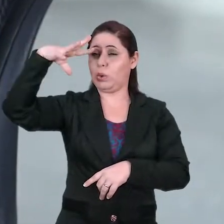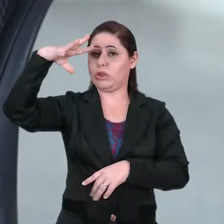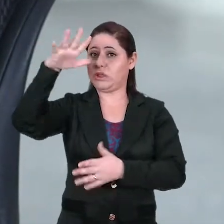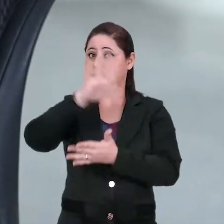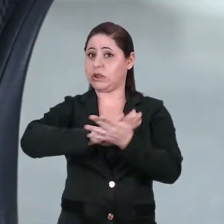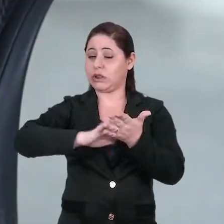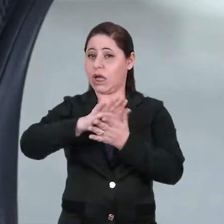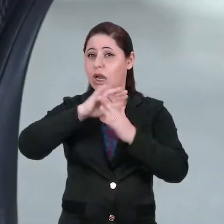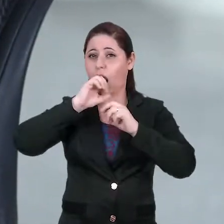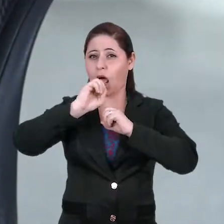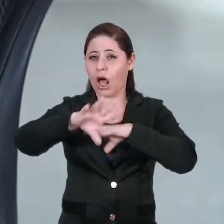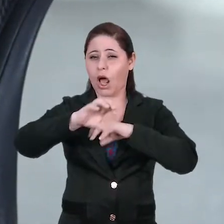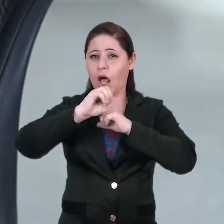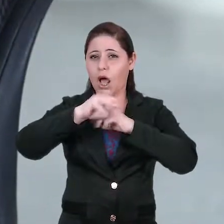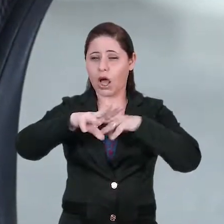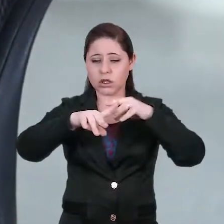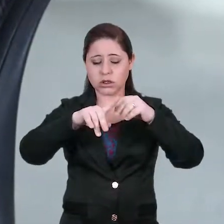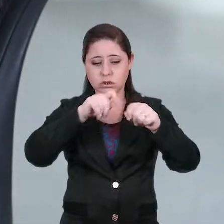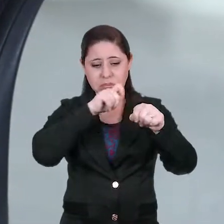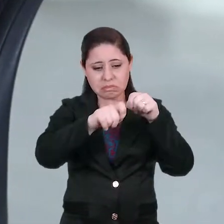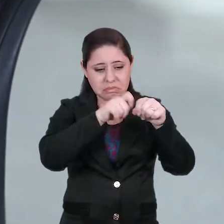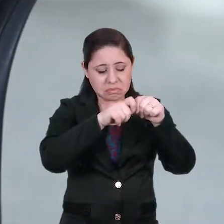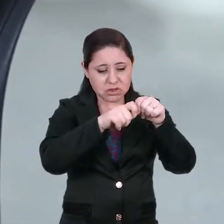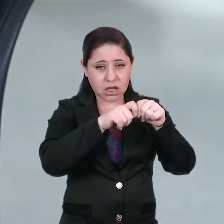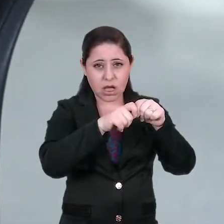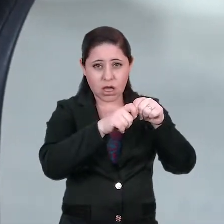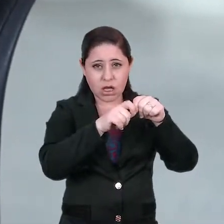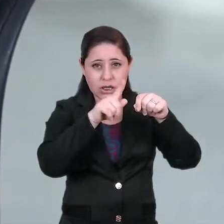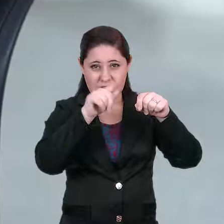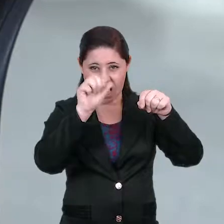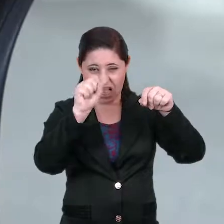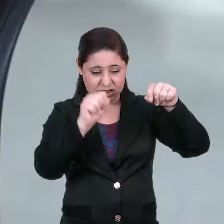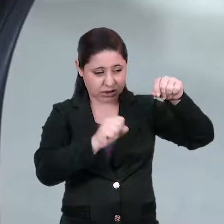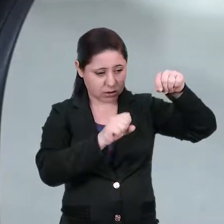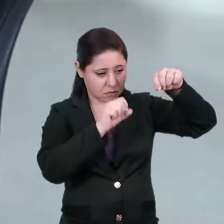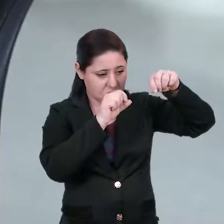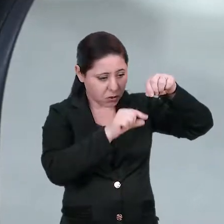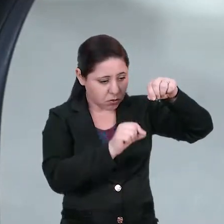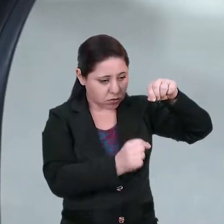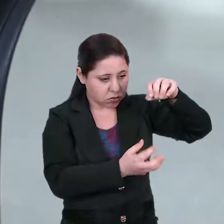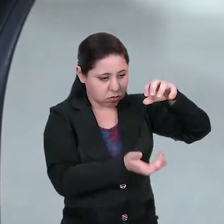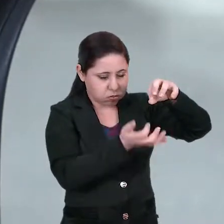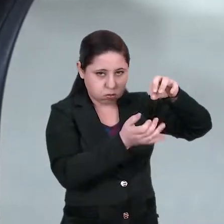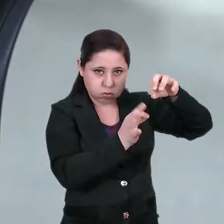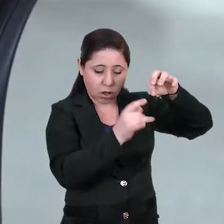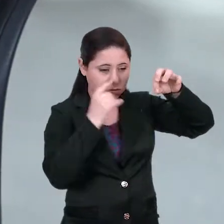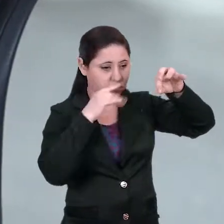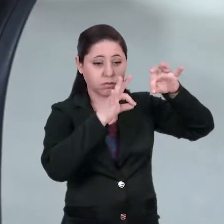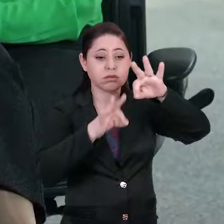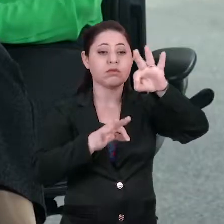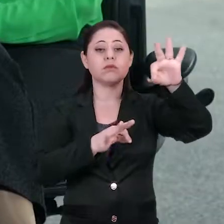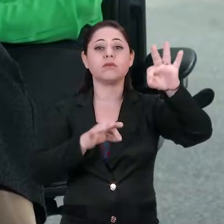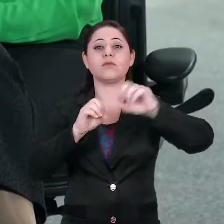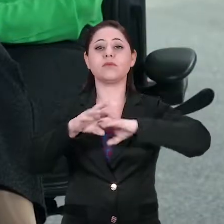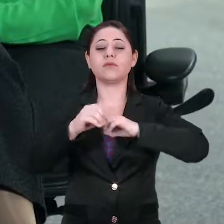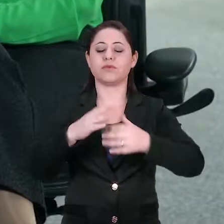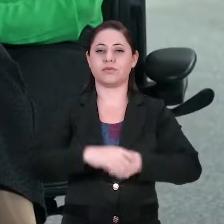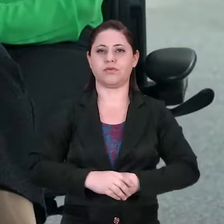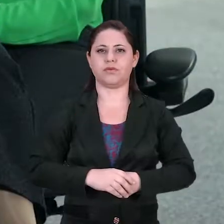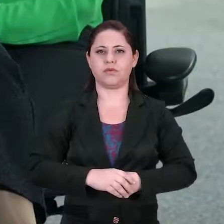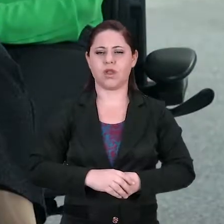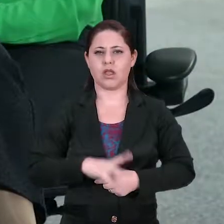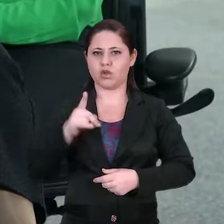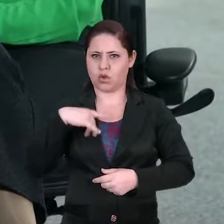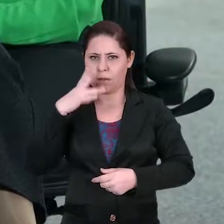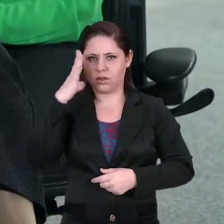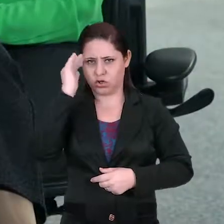luz elétrica. As nossas aulas eram dadas com lampião a gás. E aí você imagina também a dificuldade daquela época. Mas só para a gente